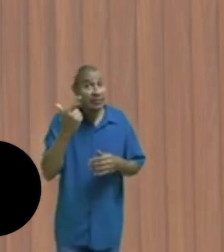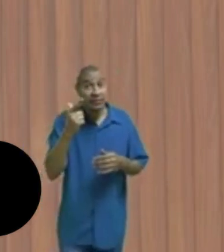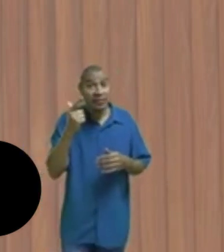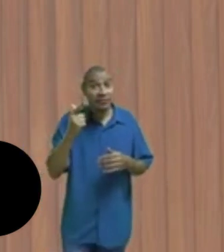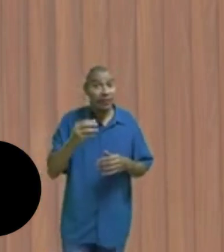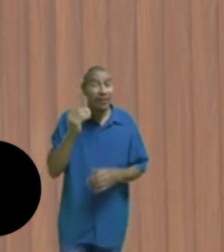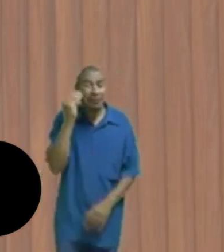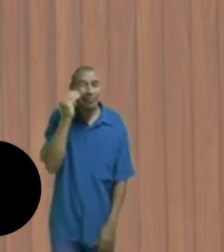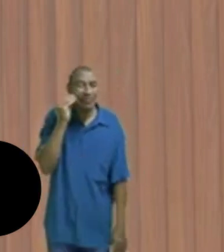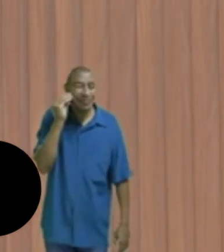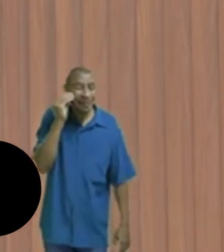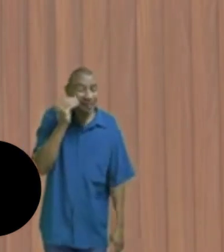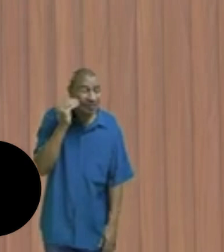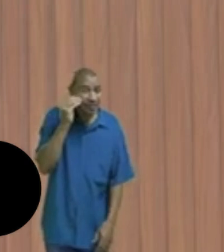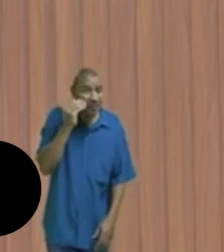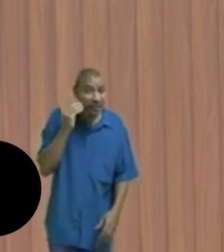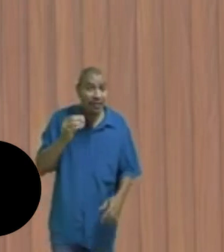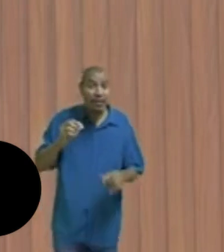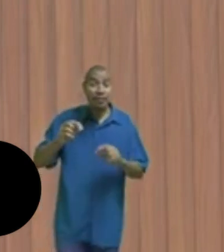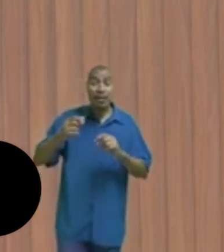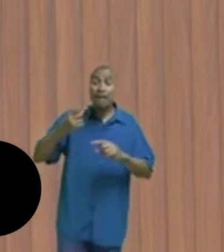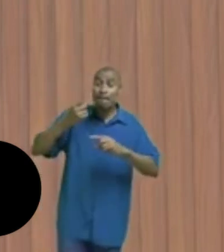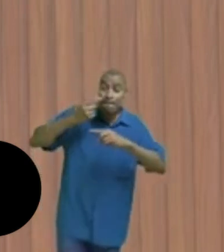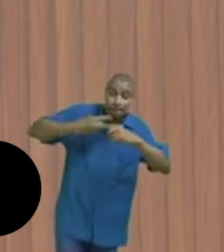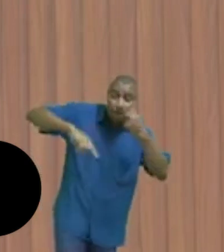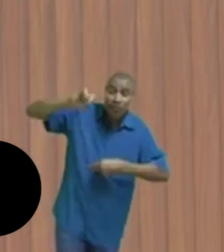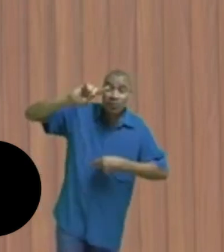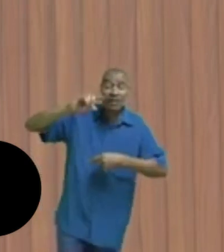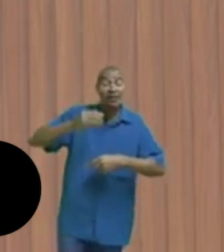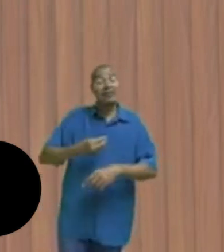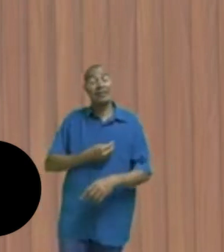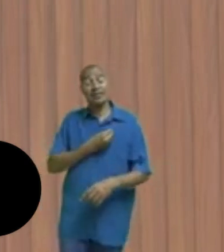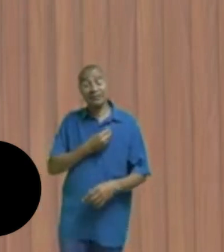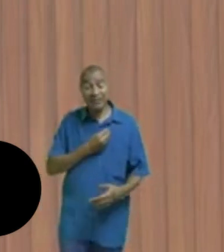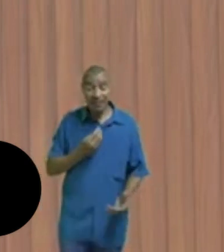experiência própria de conversão e mudança de rota,